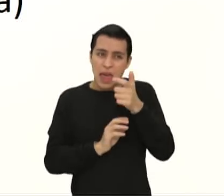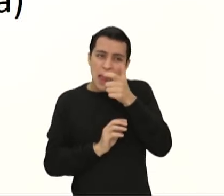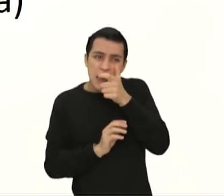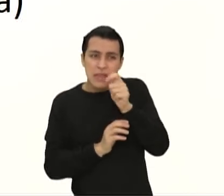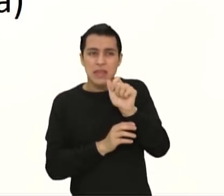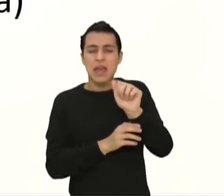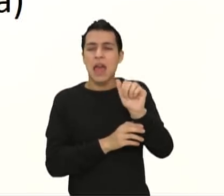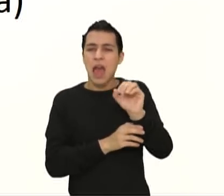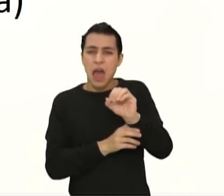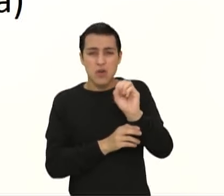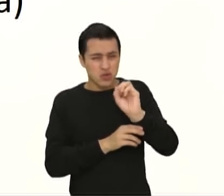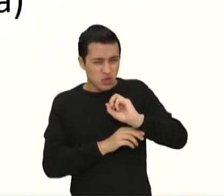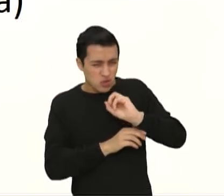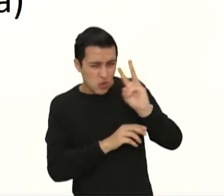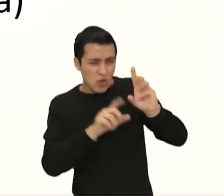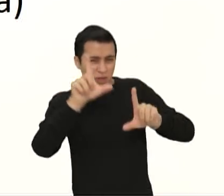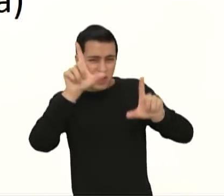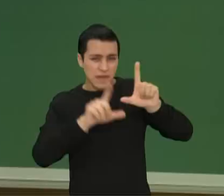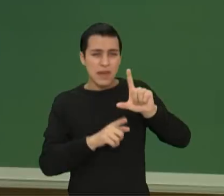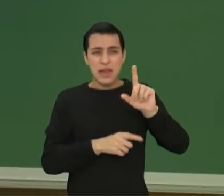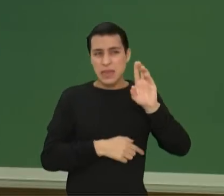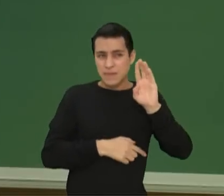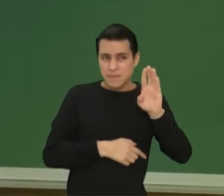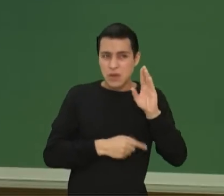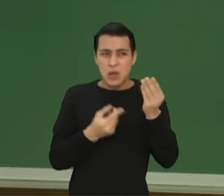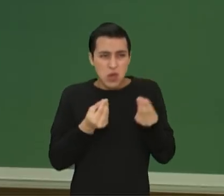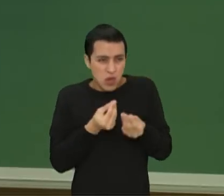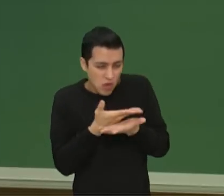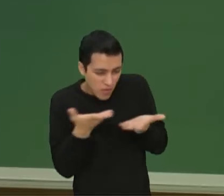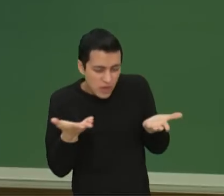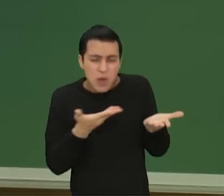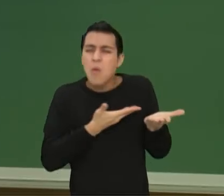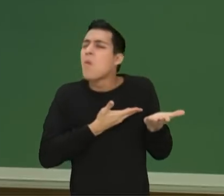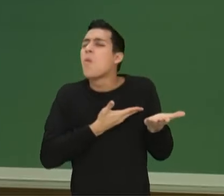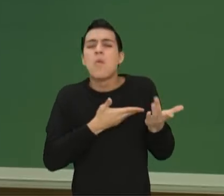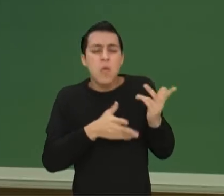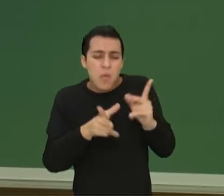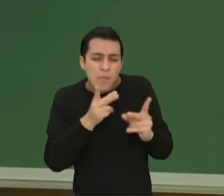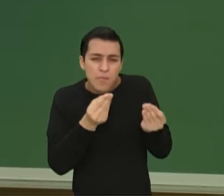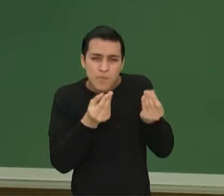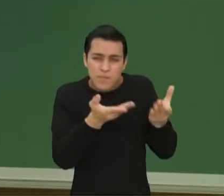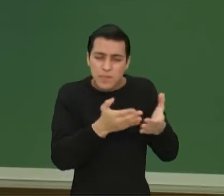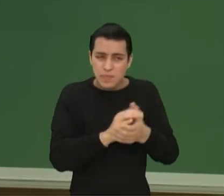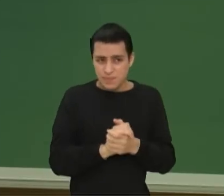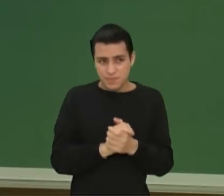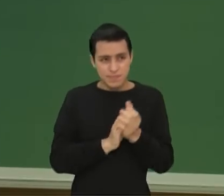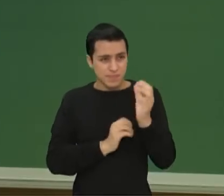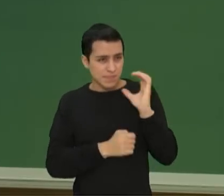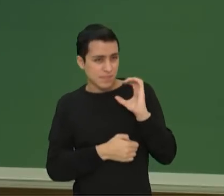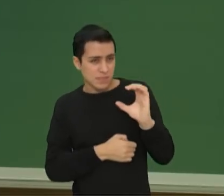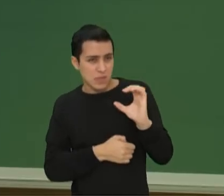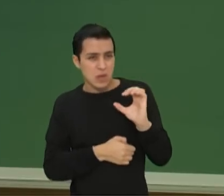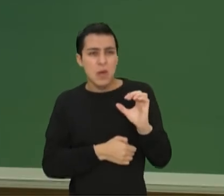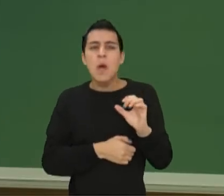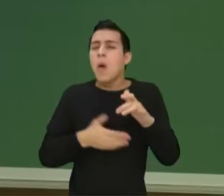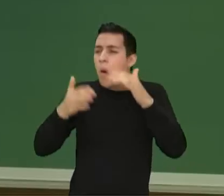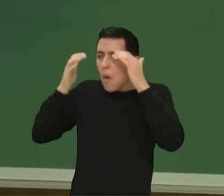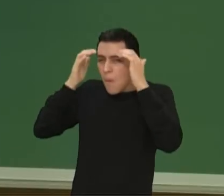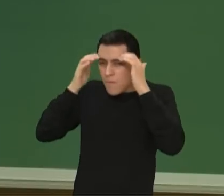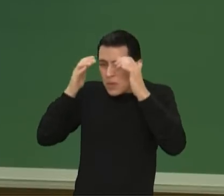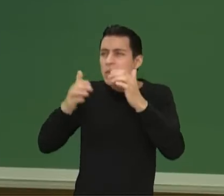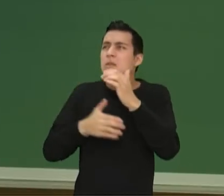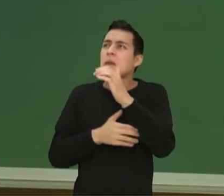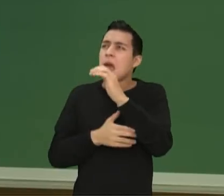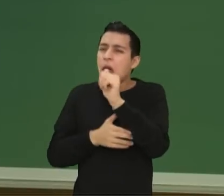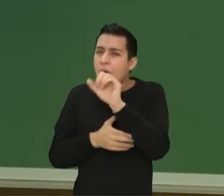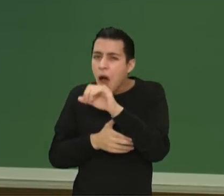show pela TV. Letra B. Ofereceu ao amigo um presente. Letra C. Obedeceu ao